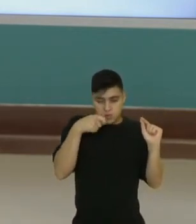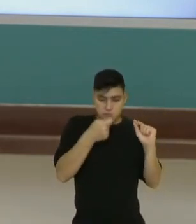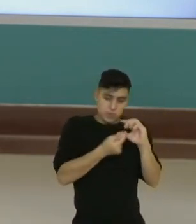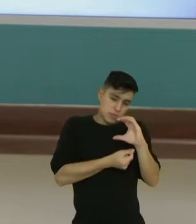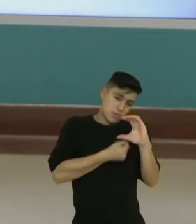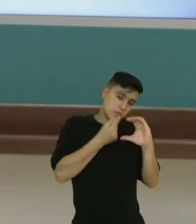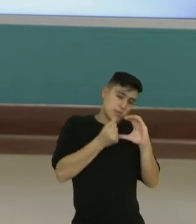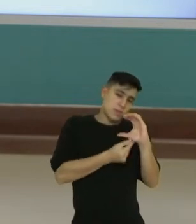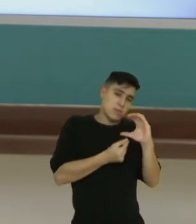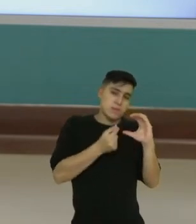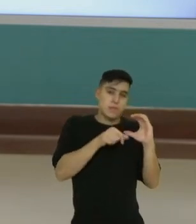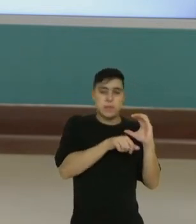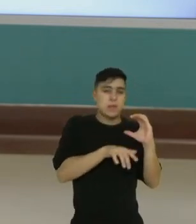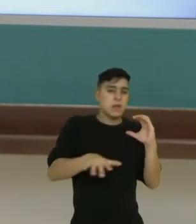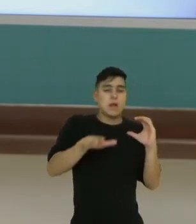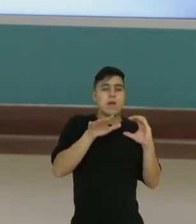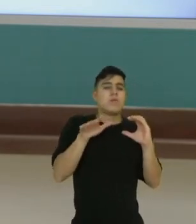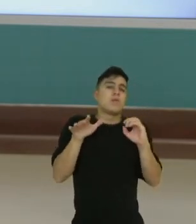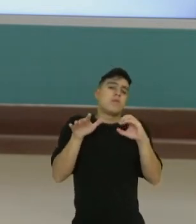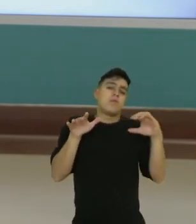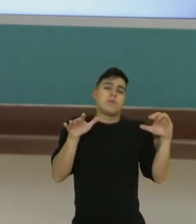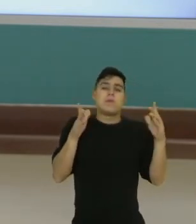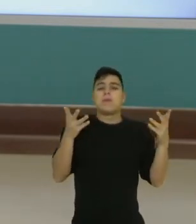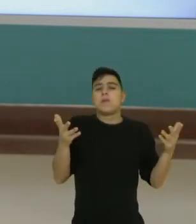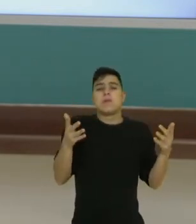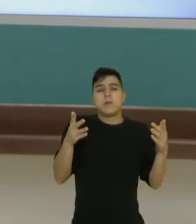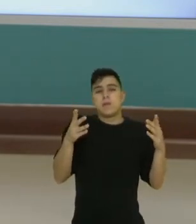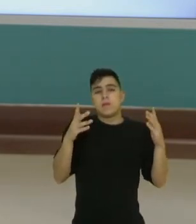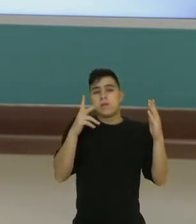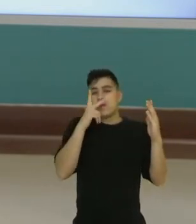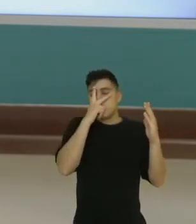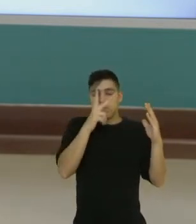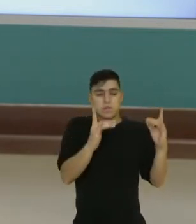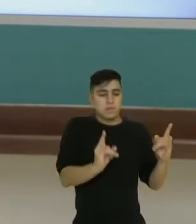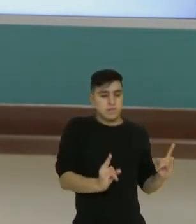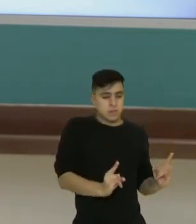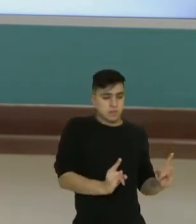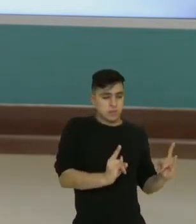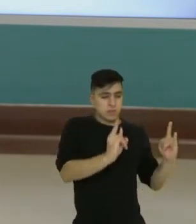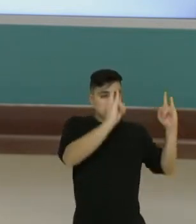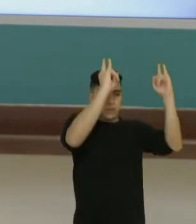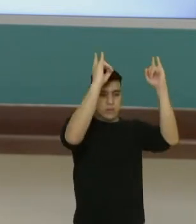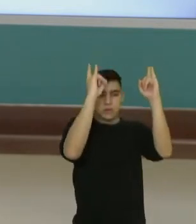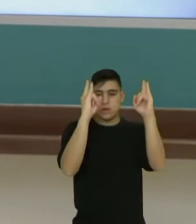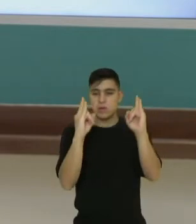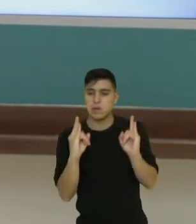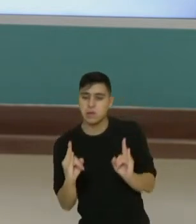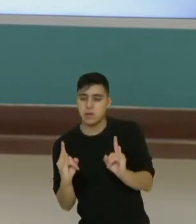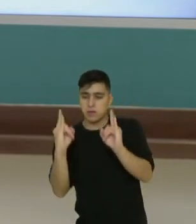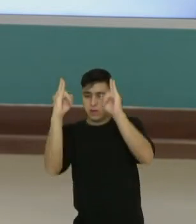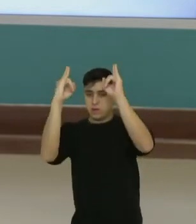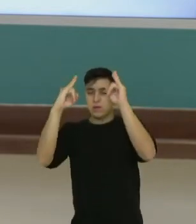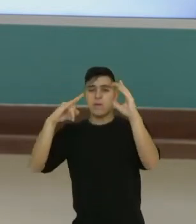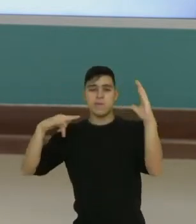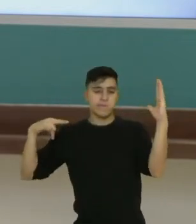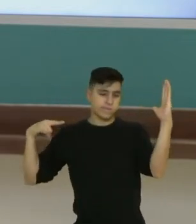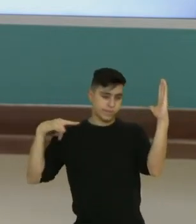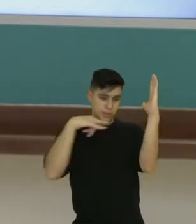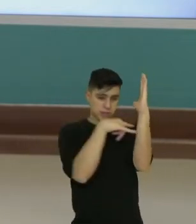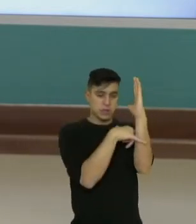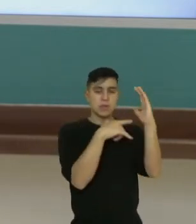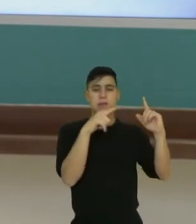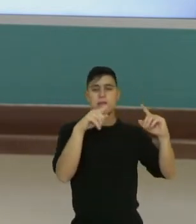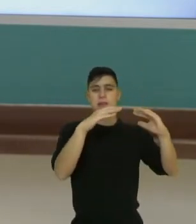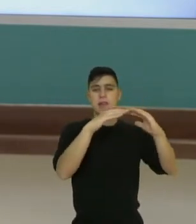capitalista na região ocidental e atingem as duas torres do World Trade Center, a Casa